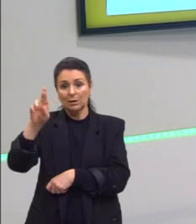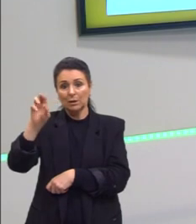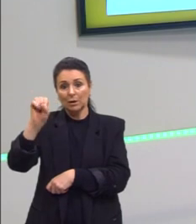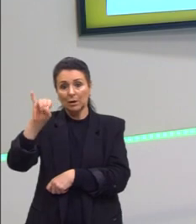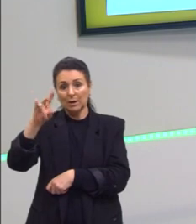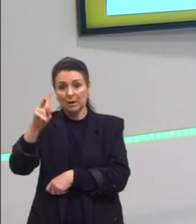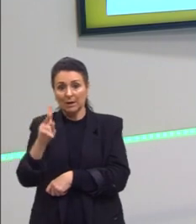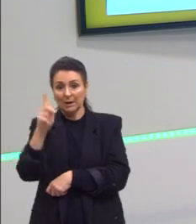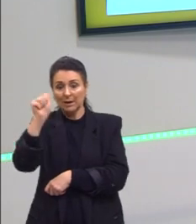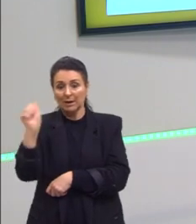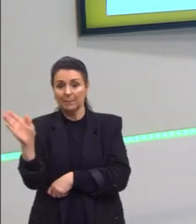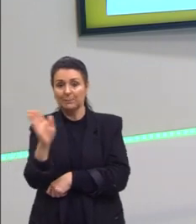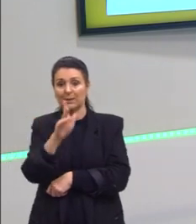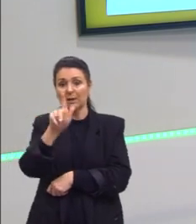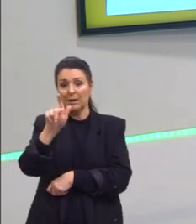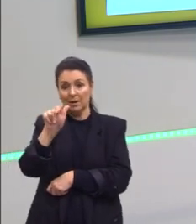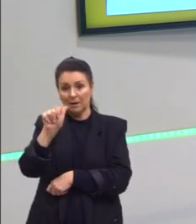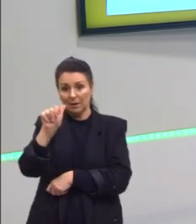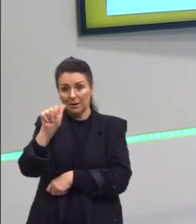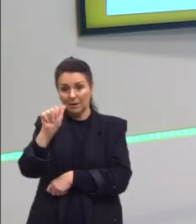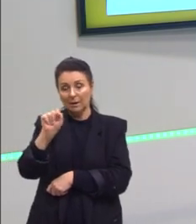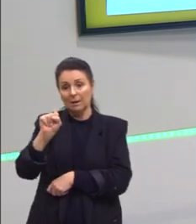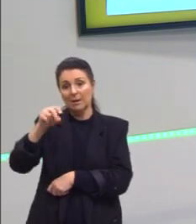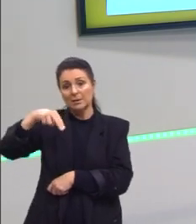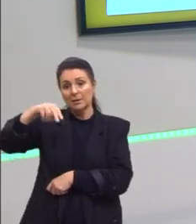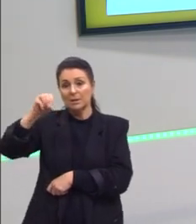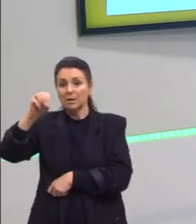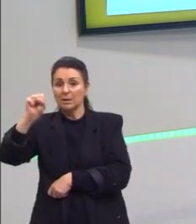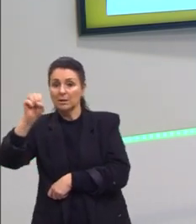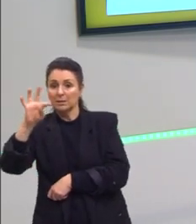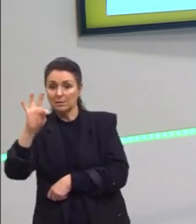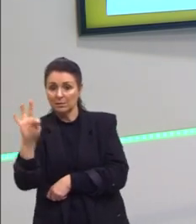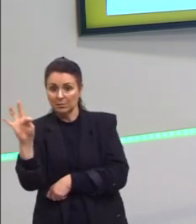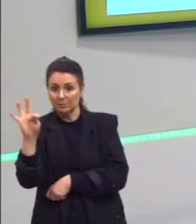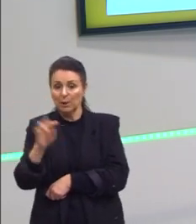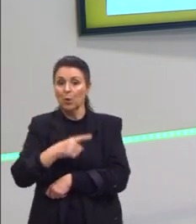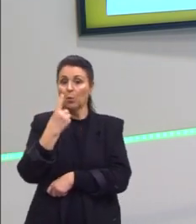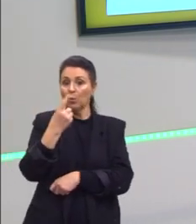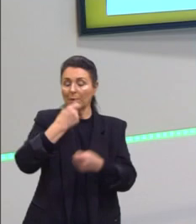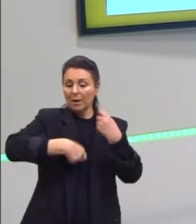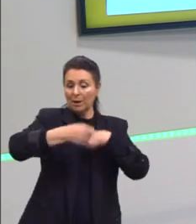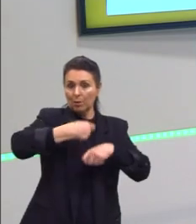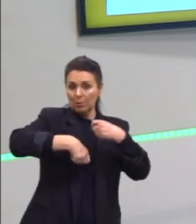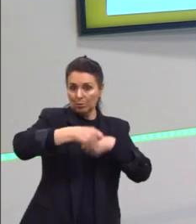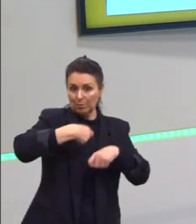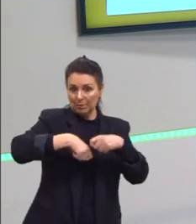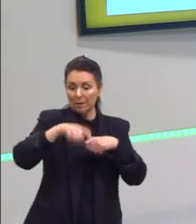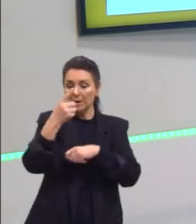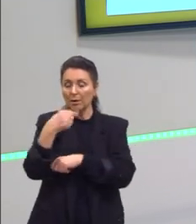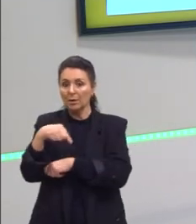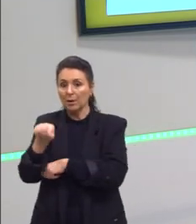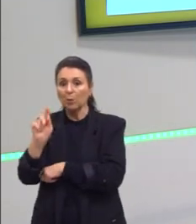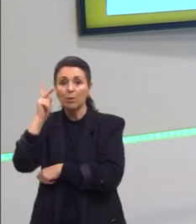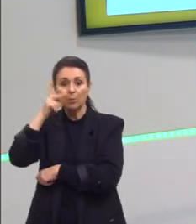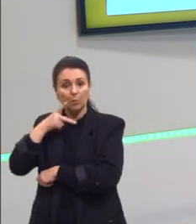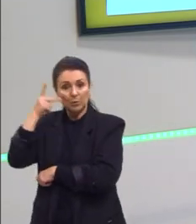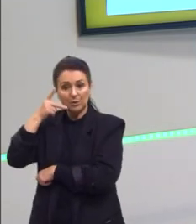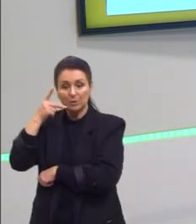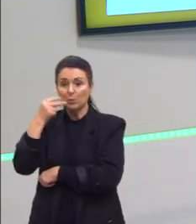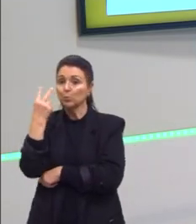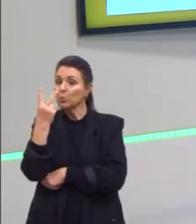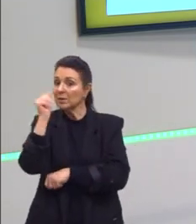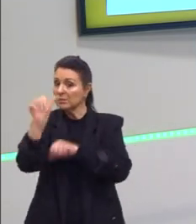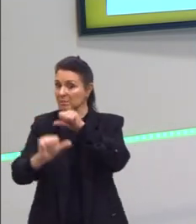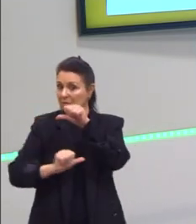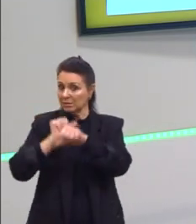tá são as duas As duas questões uma econômica e a outra é política né